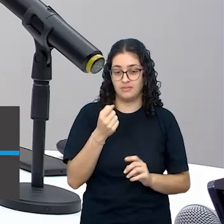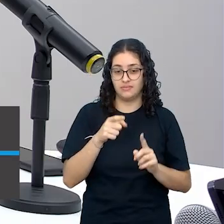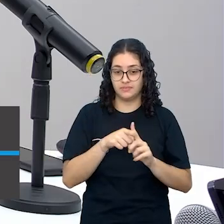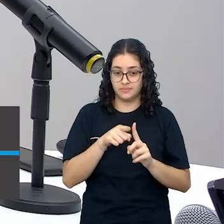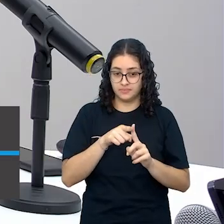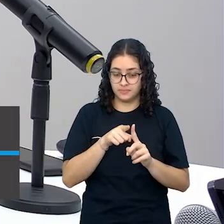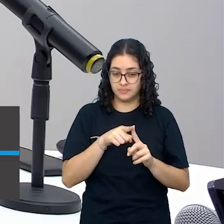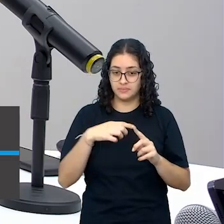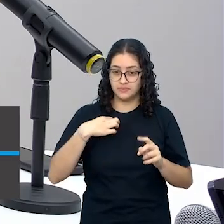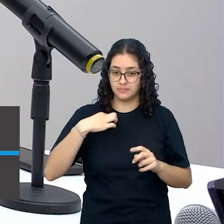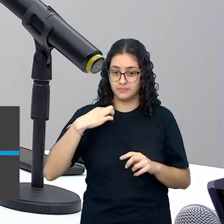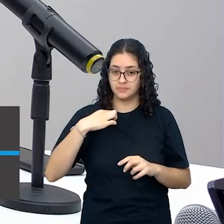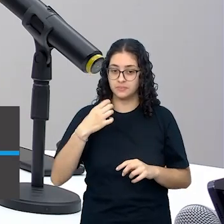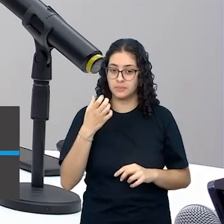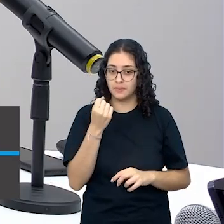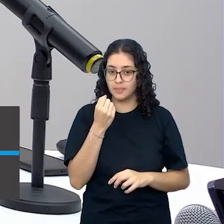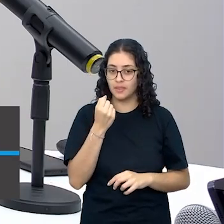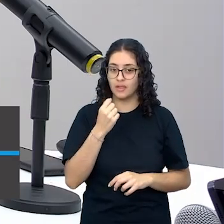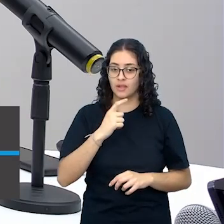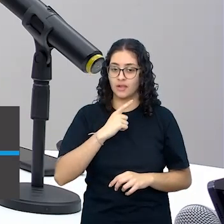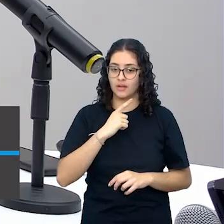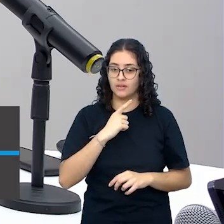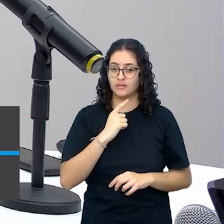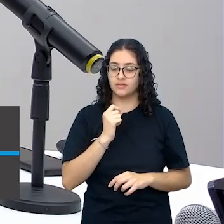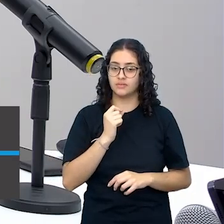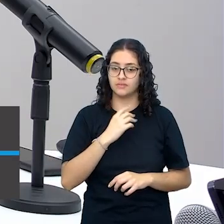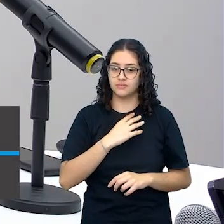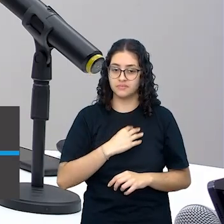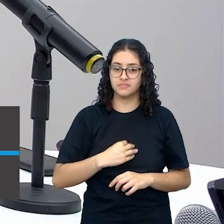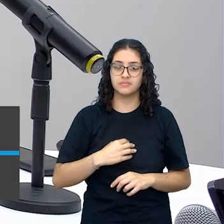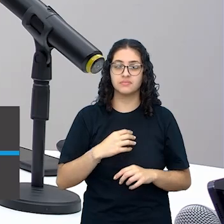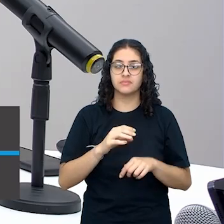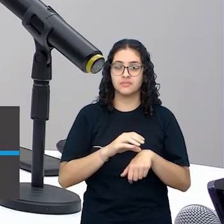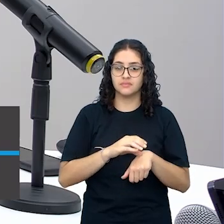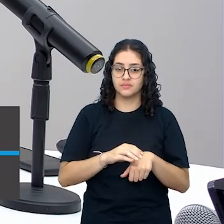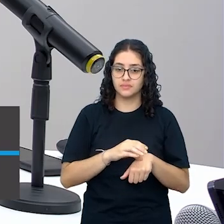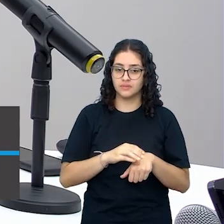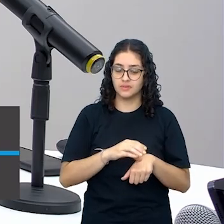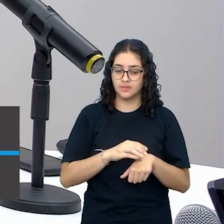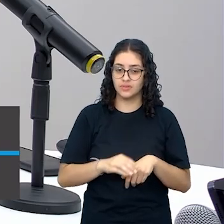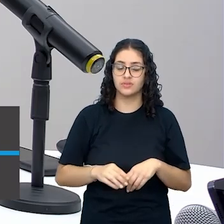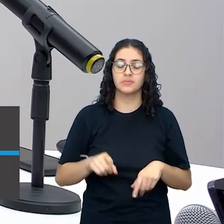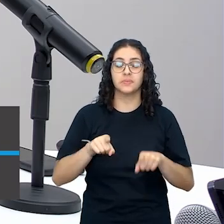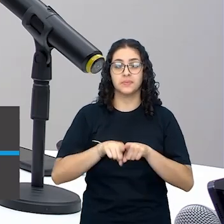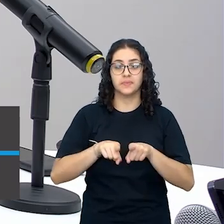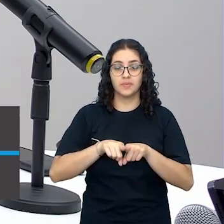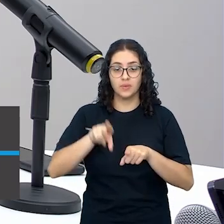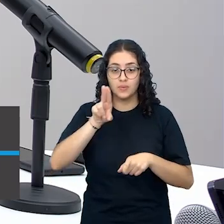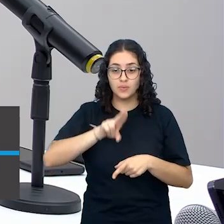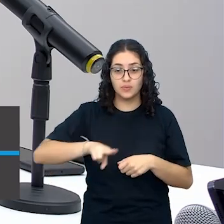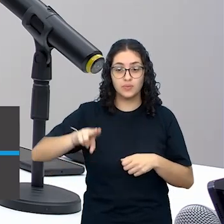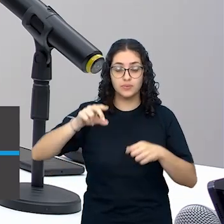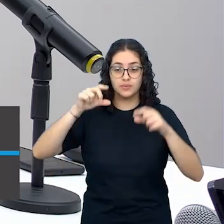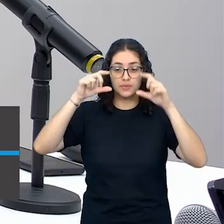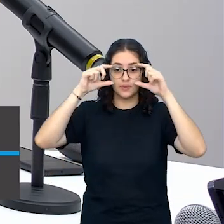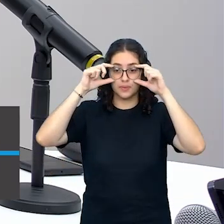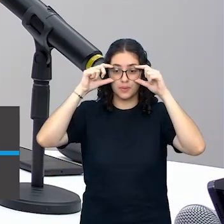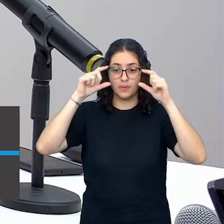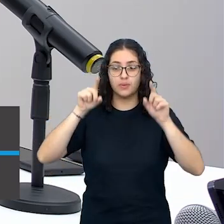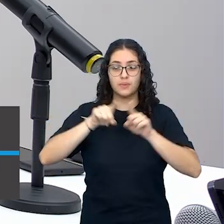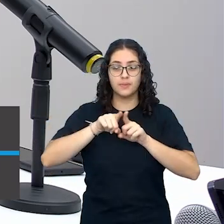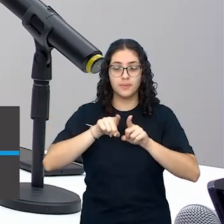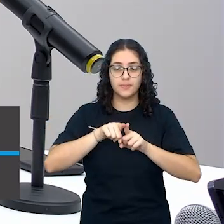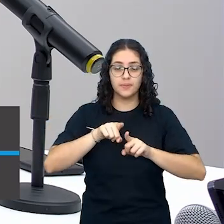branca com listas verticais no tom cinza, faço uso de óculos, estou vestindo